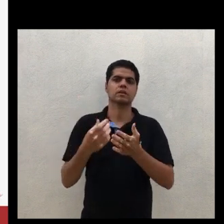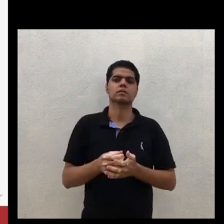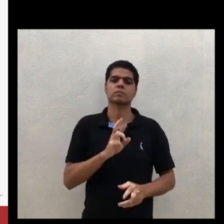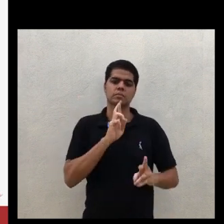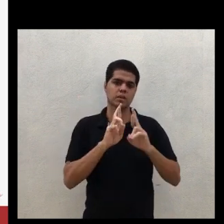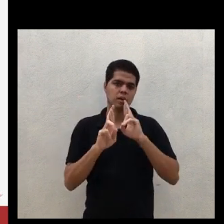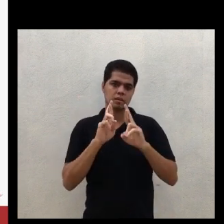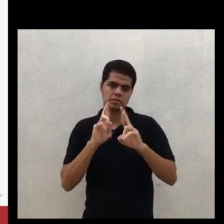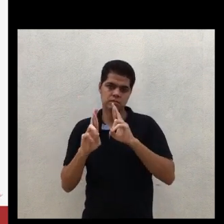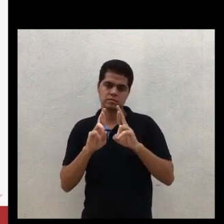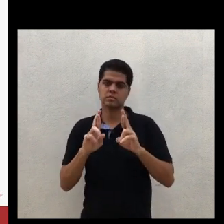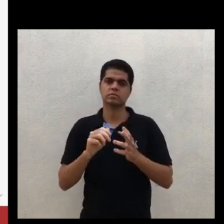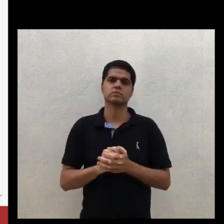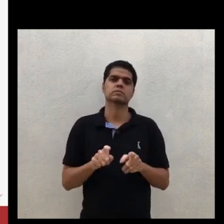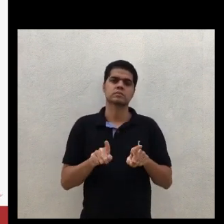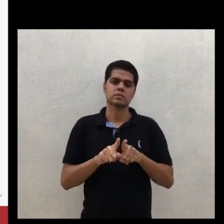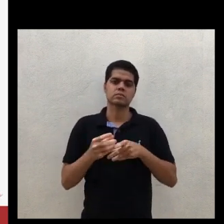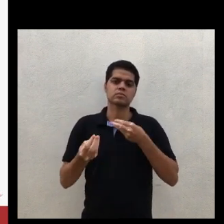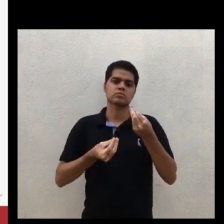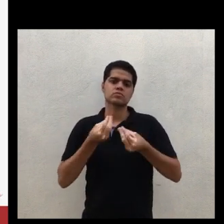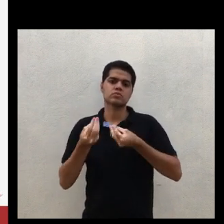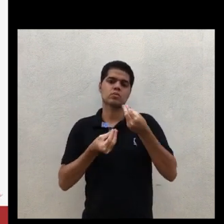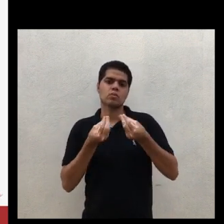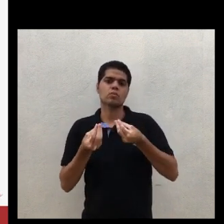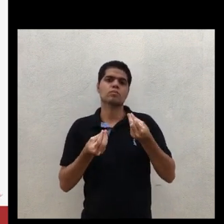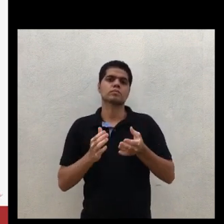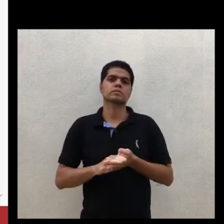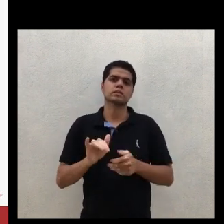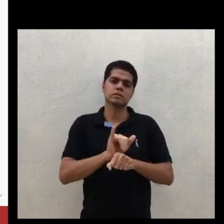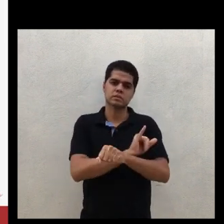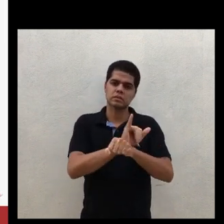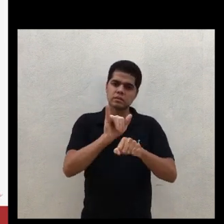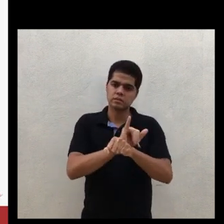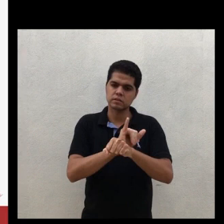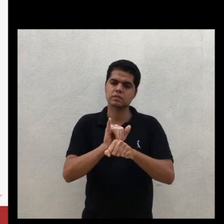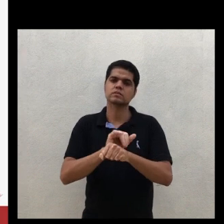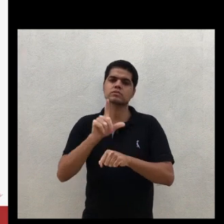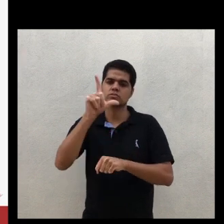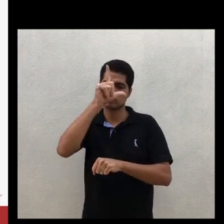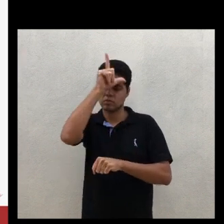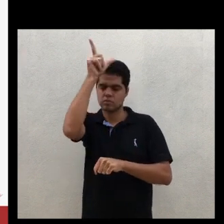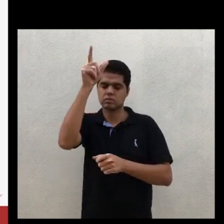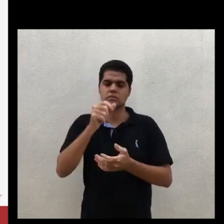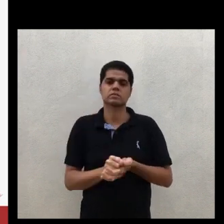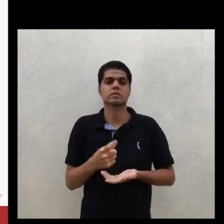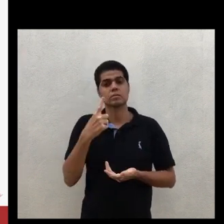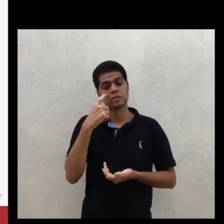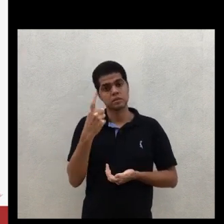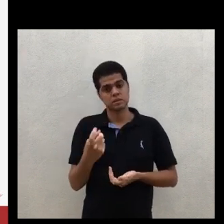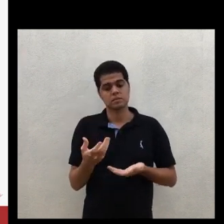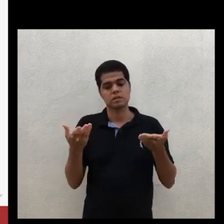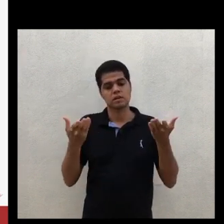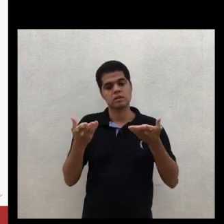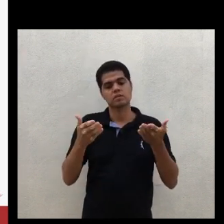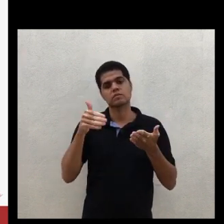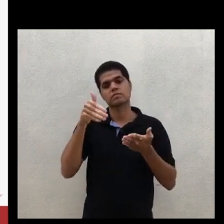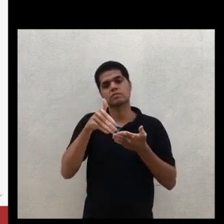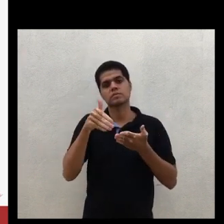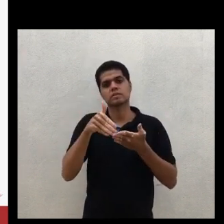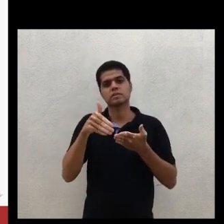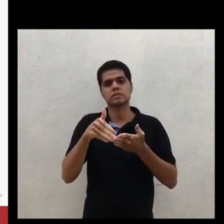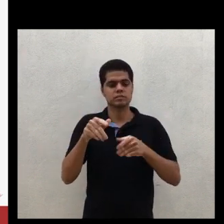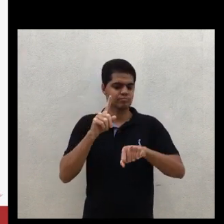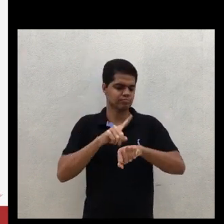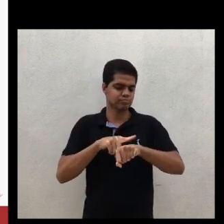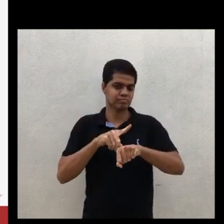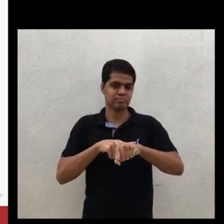né? Para perguntar a respeito da técnica de lógica fuzzy, que é bastante interessante, tá? Eu vou ficando com o vídeo por aqui, não sei